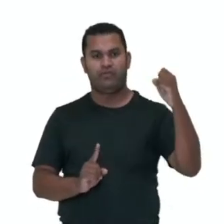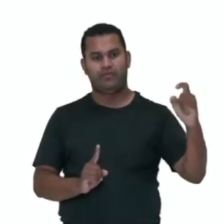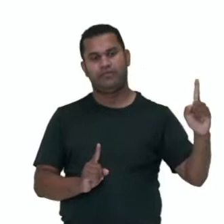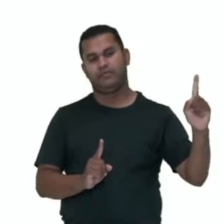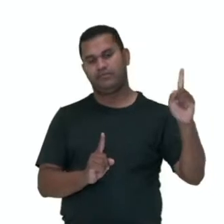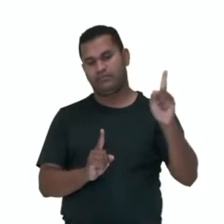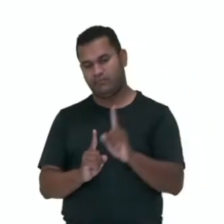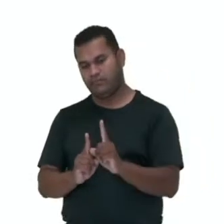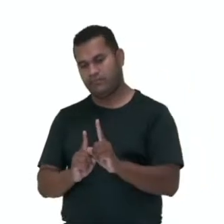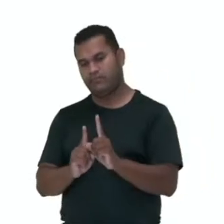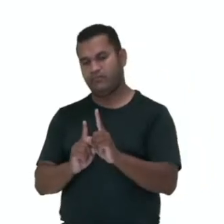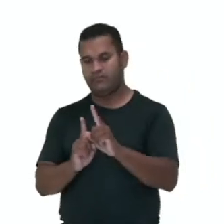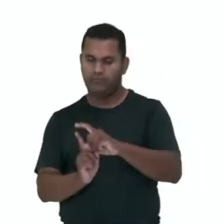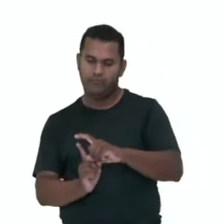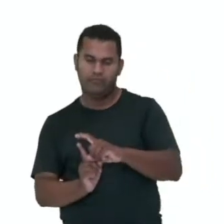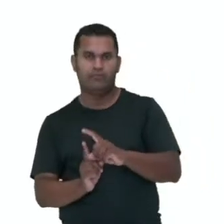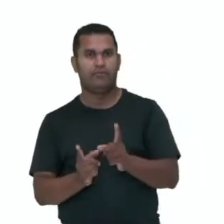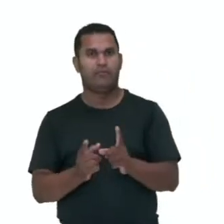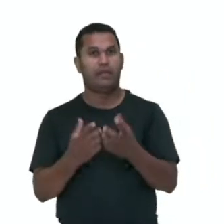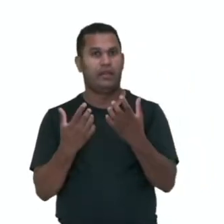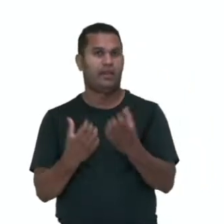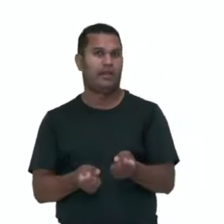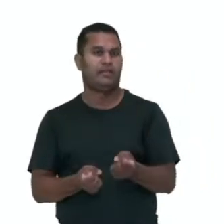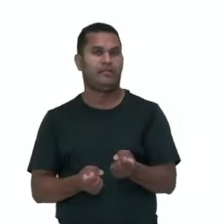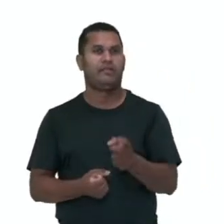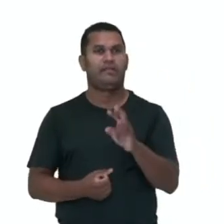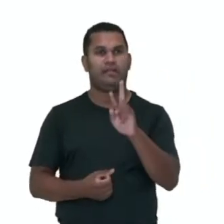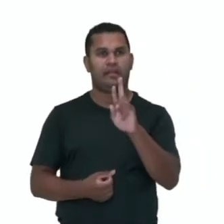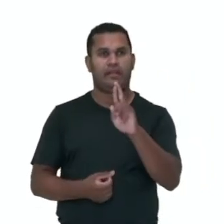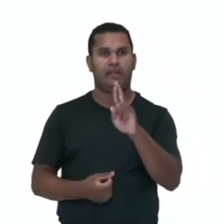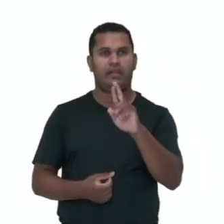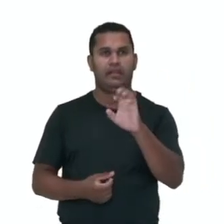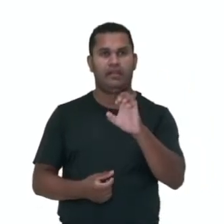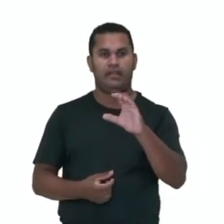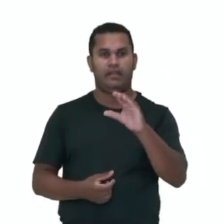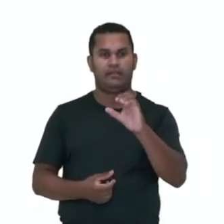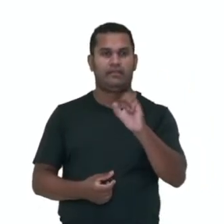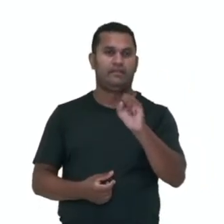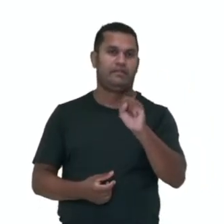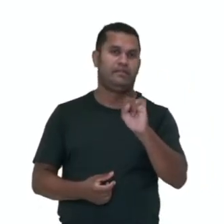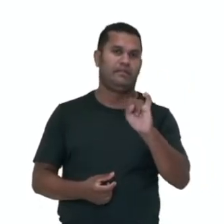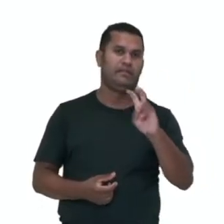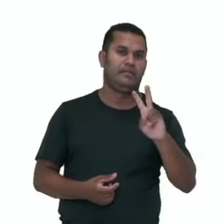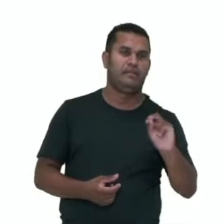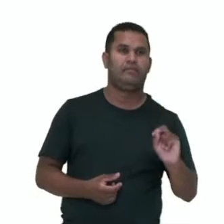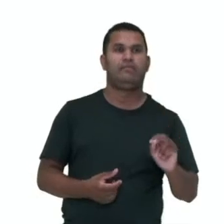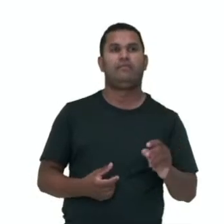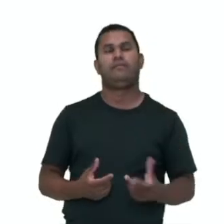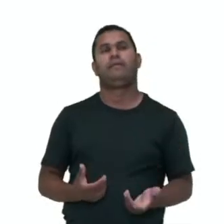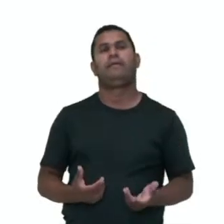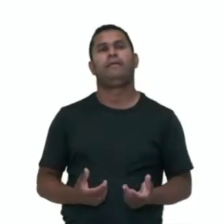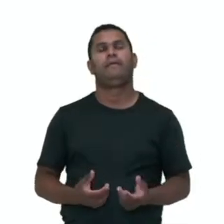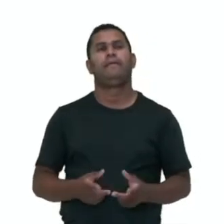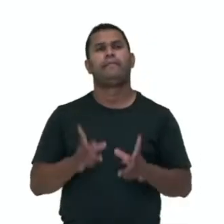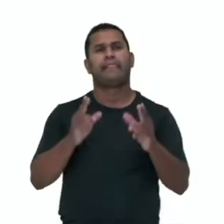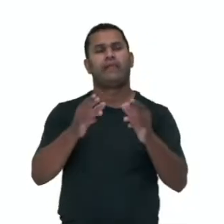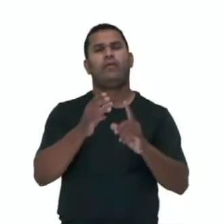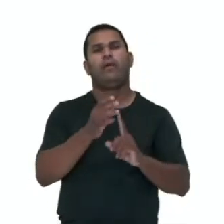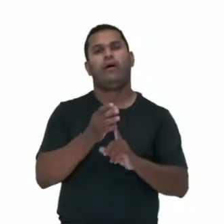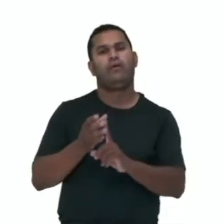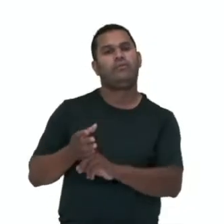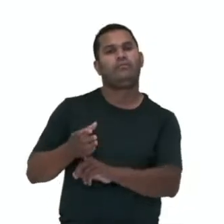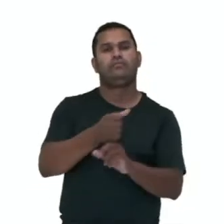trazem como nome do gene recessivo. Os alelos azinho e bezinho, nesse caso ali, são recessivos. Como azinho e azinho estão